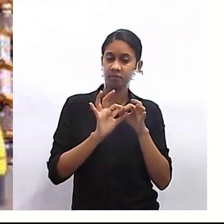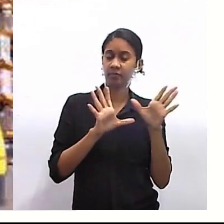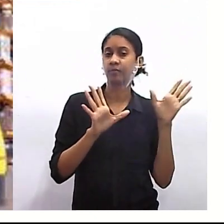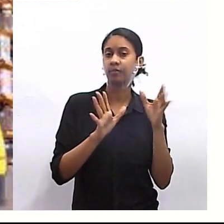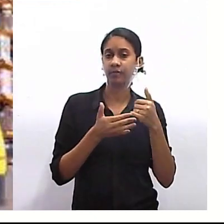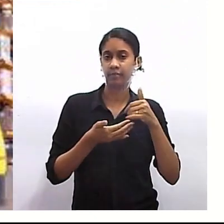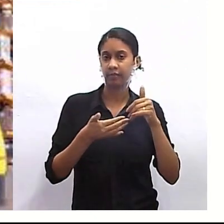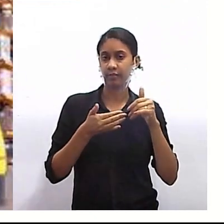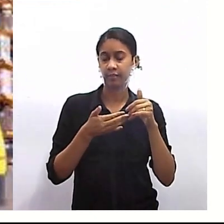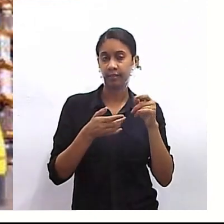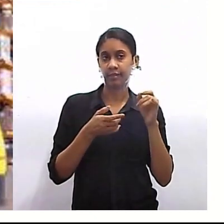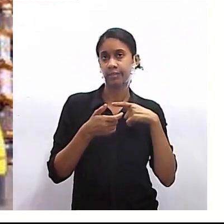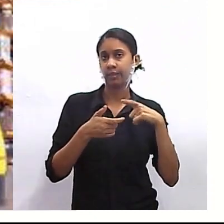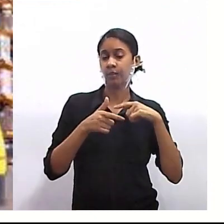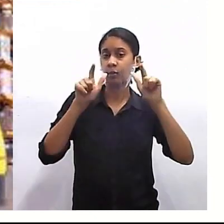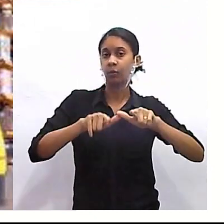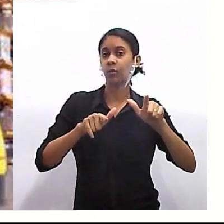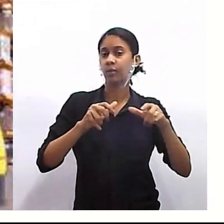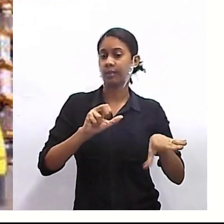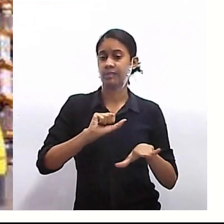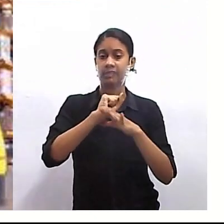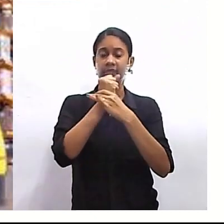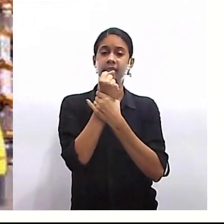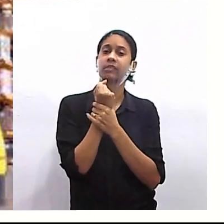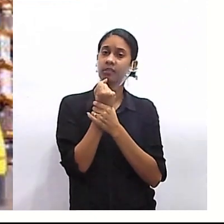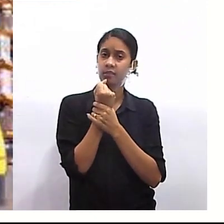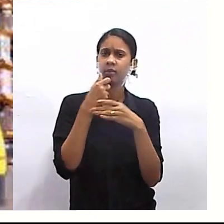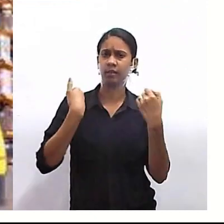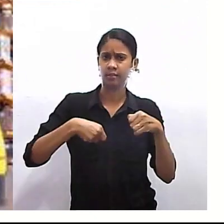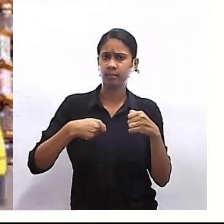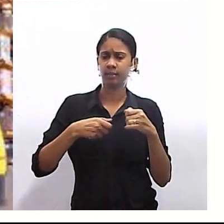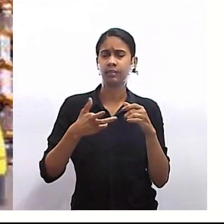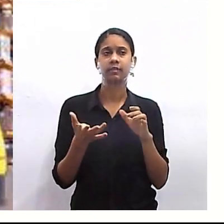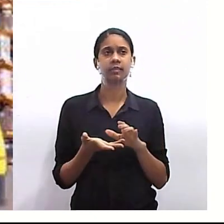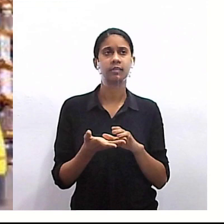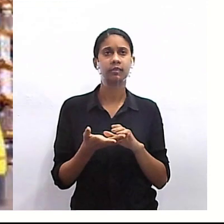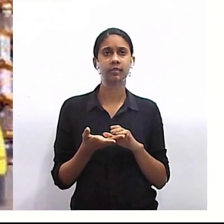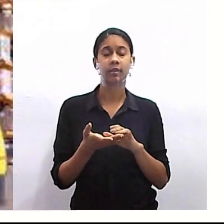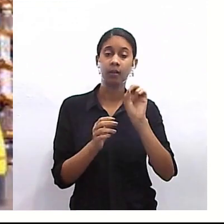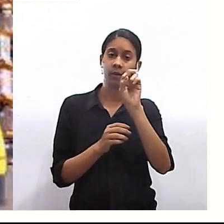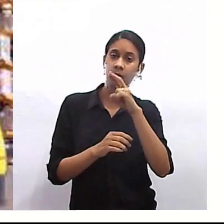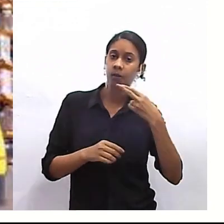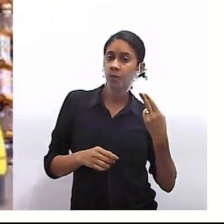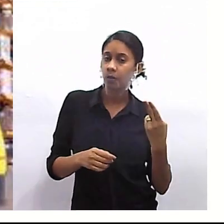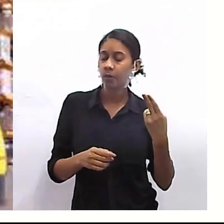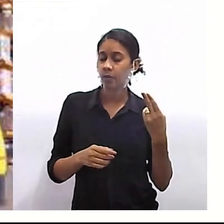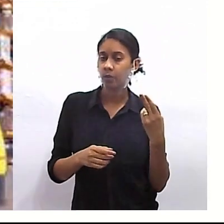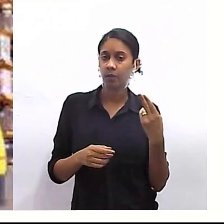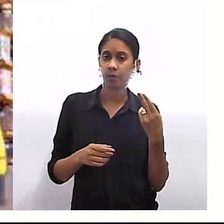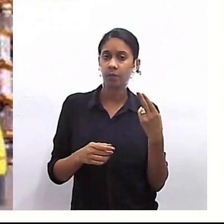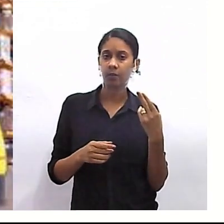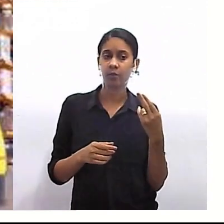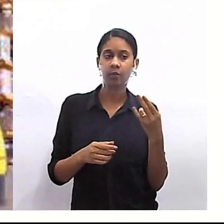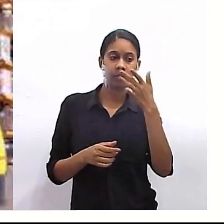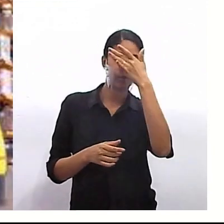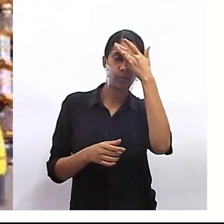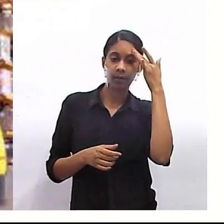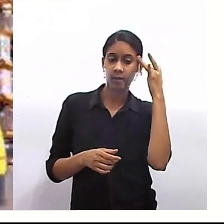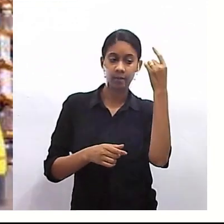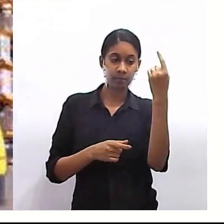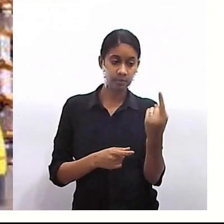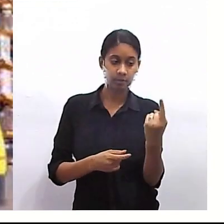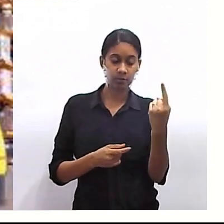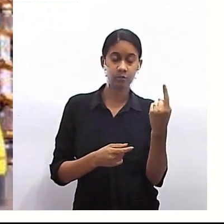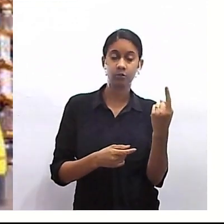parte, questão de segurança, com pessoas apenas com aquela determinada pessoa ou área para poder ter